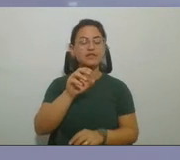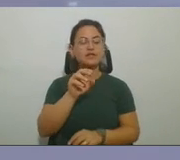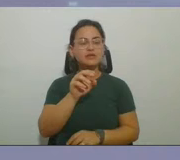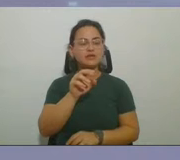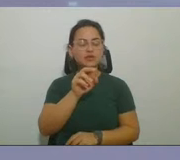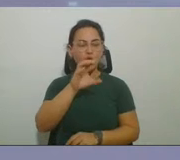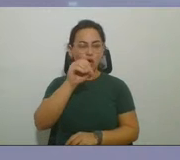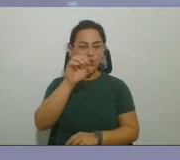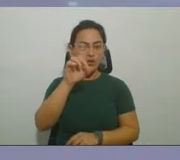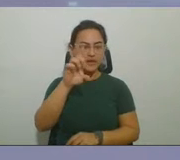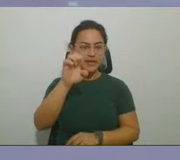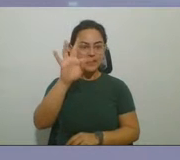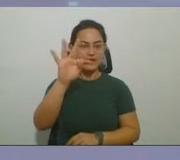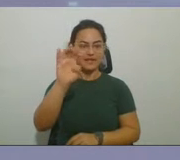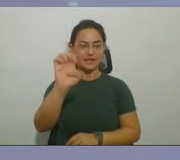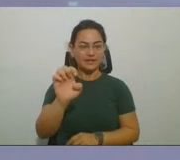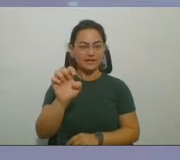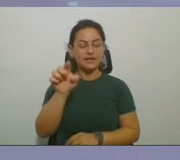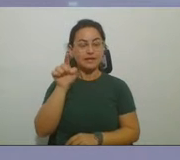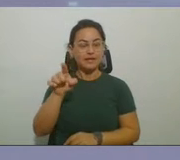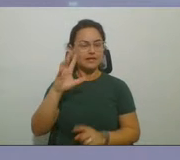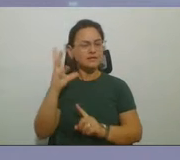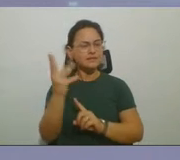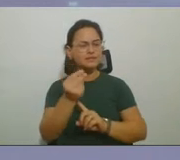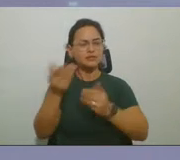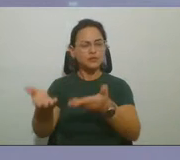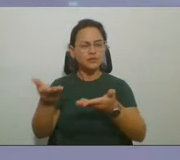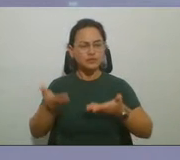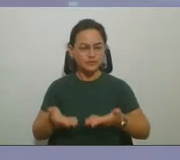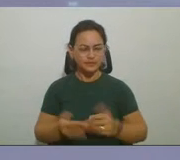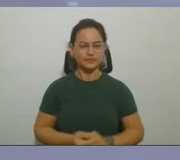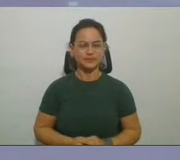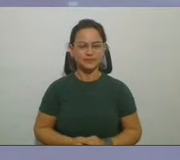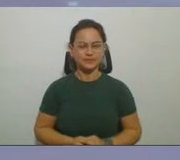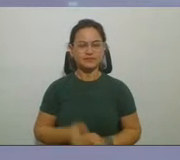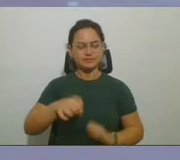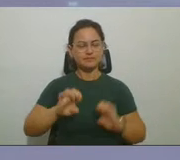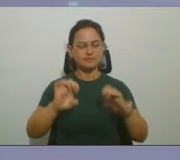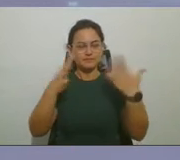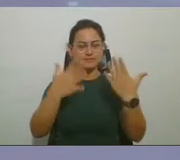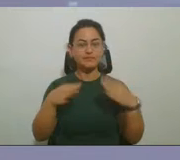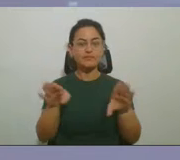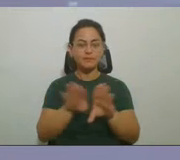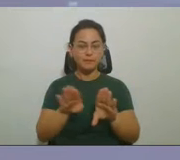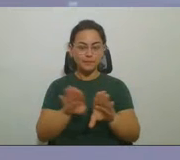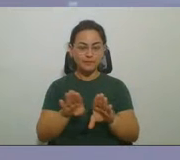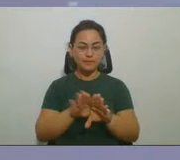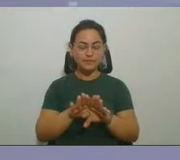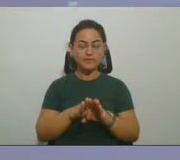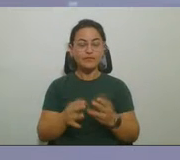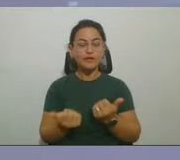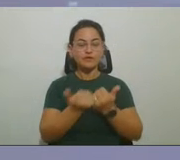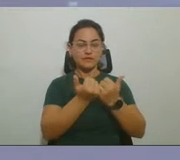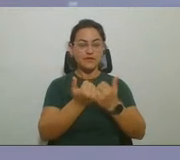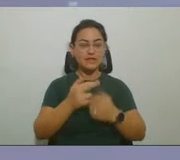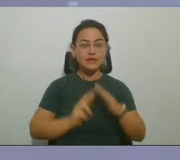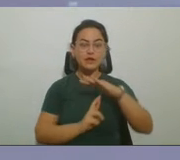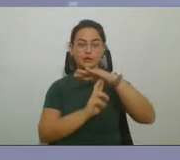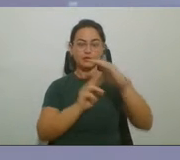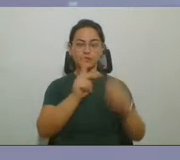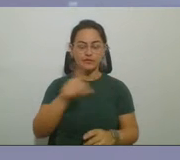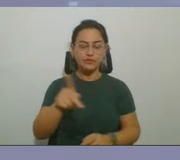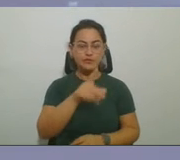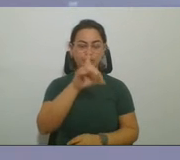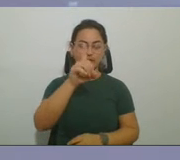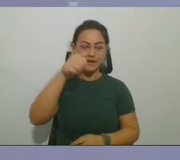de nosso evento. E em nome do nosso vice-reitor, professor Dr. Daniel Preve,